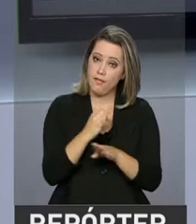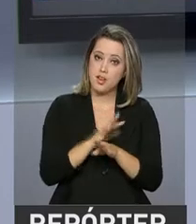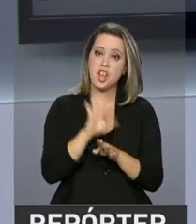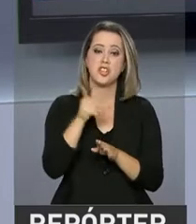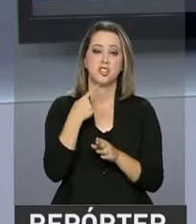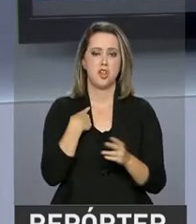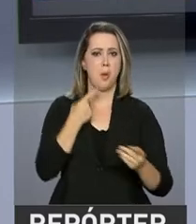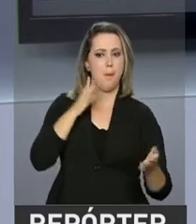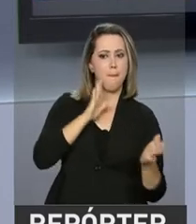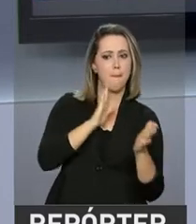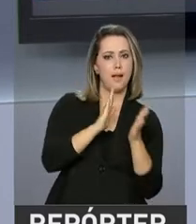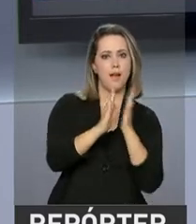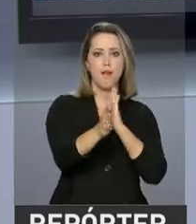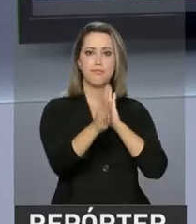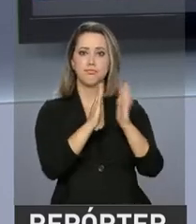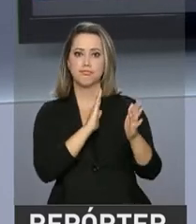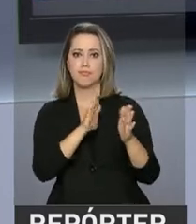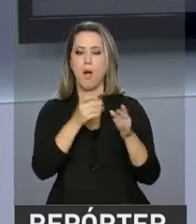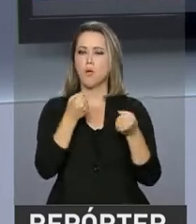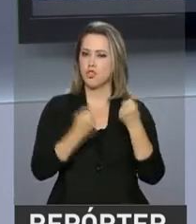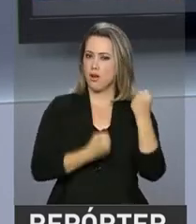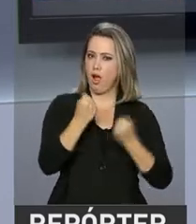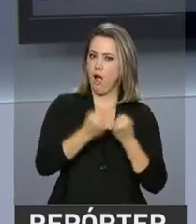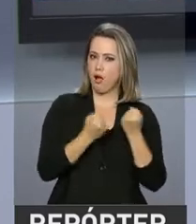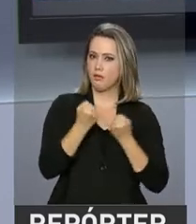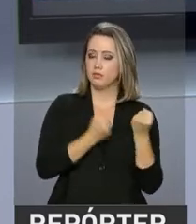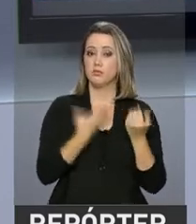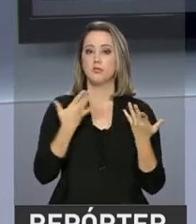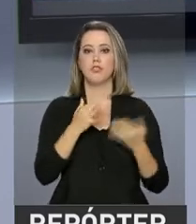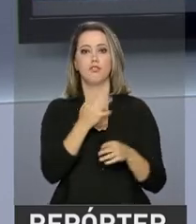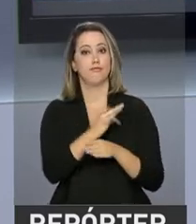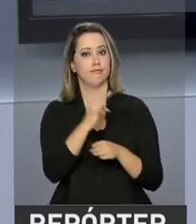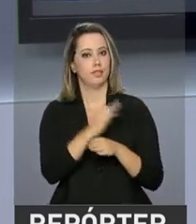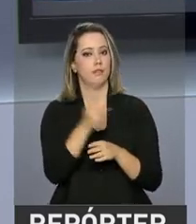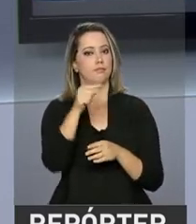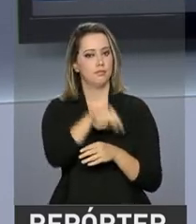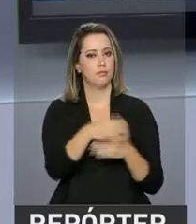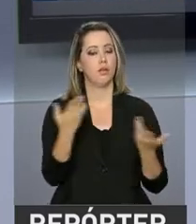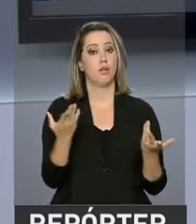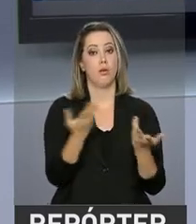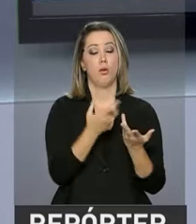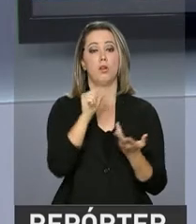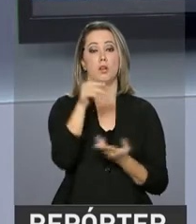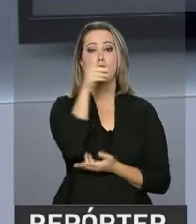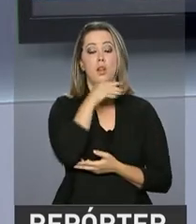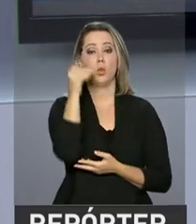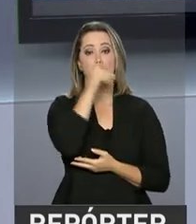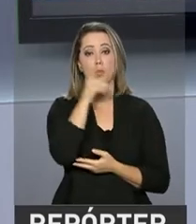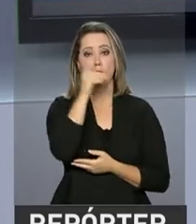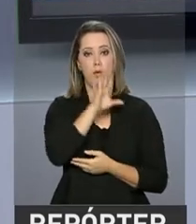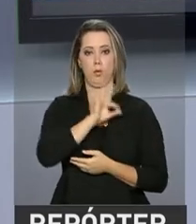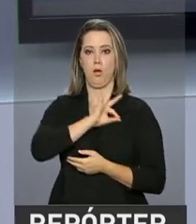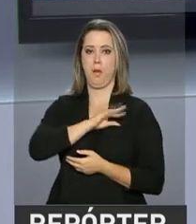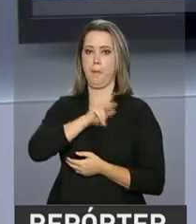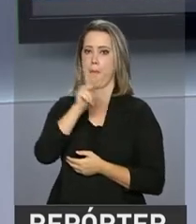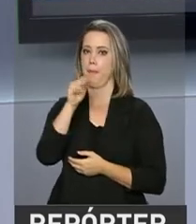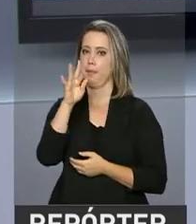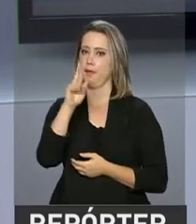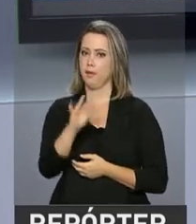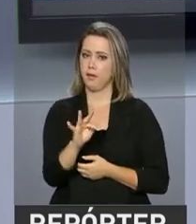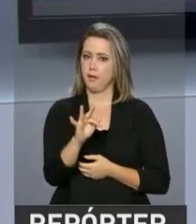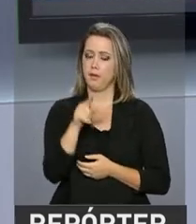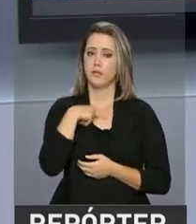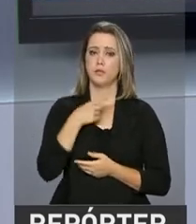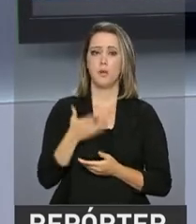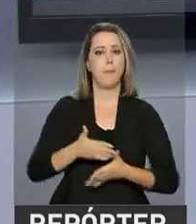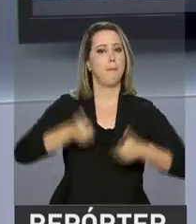já tem muita gente pegando a estrada para curtir o feriadão de Corpus Christi. Até domingo, a Polícia Rodoviária Federal vai reforçar o policiamento